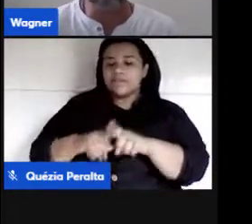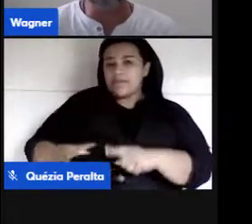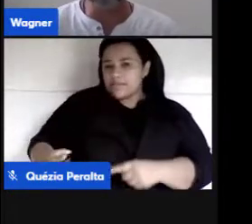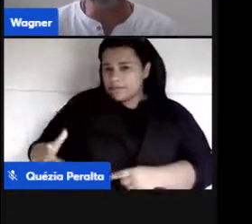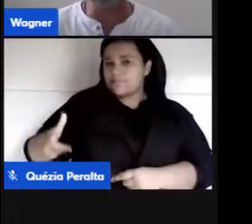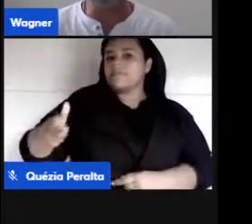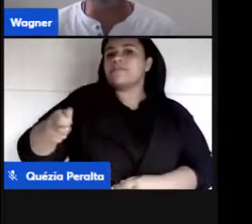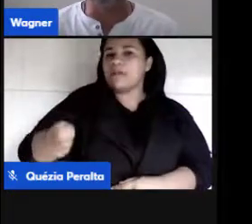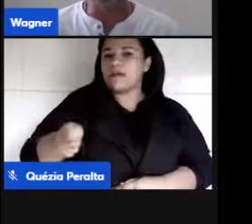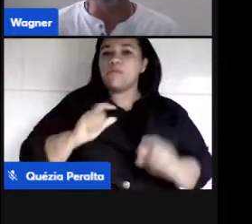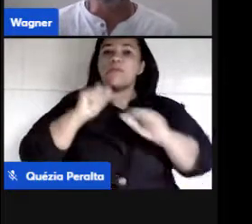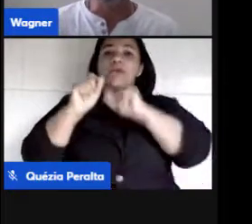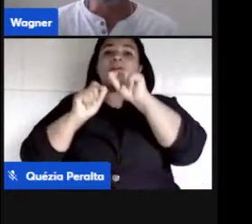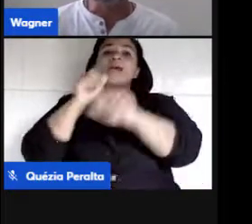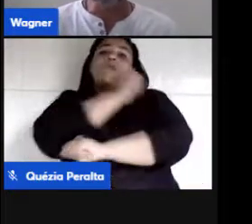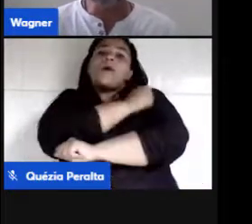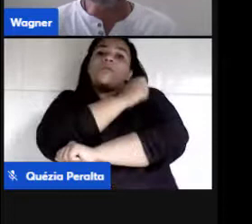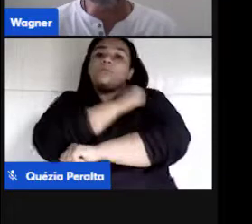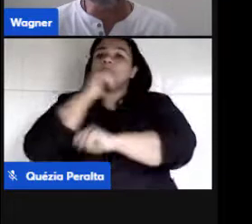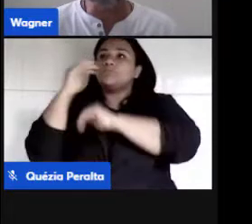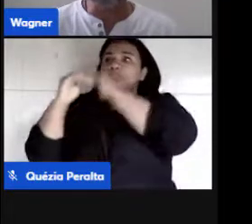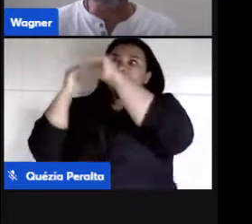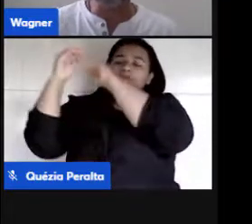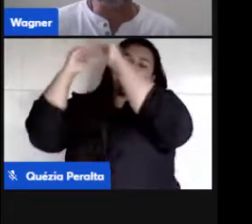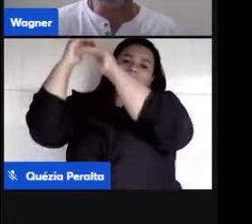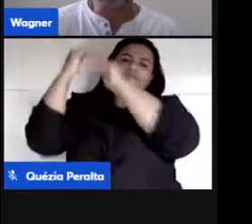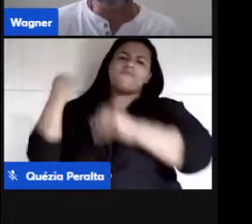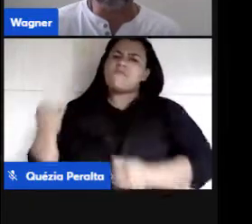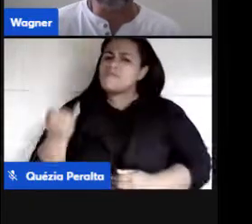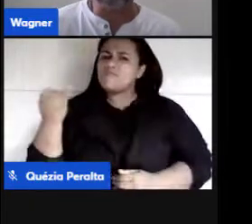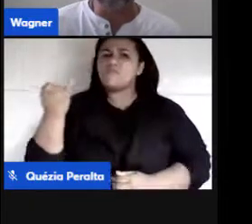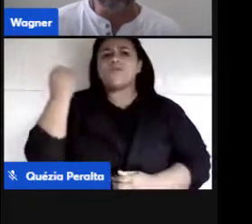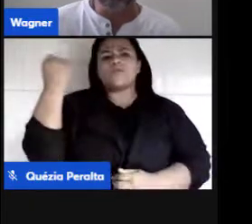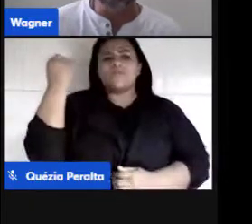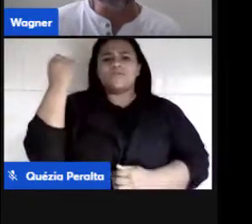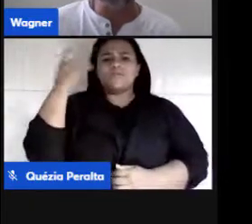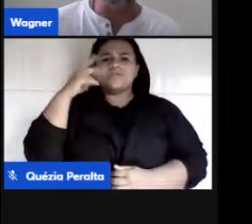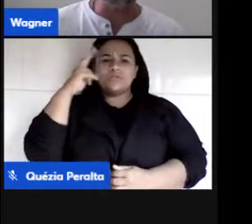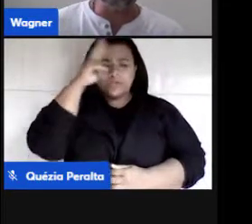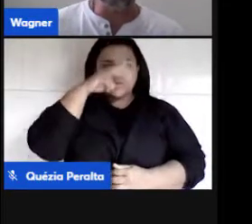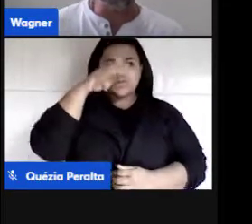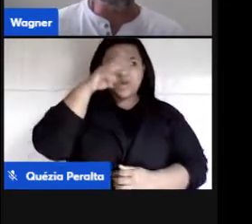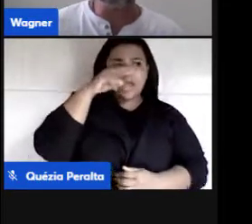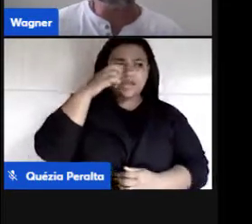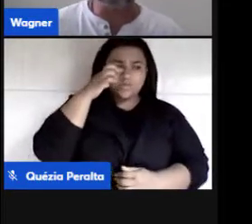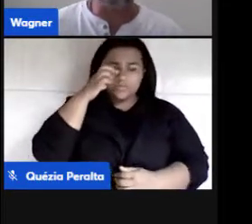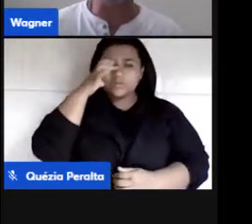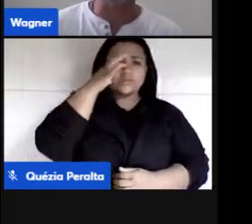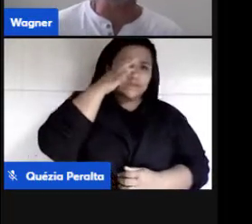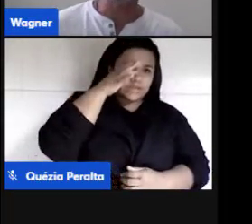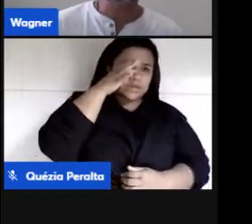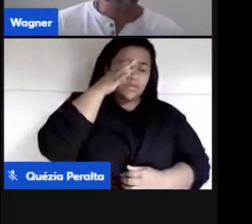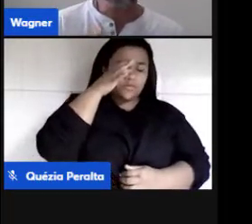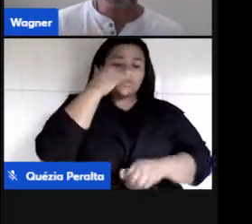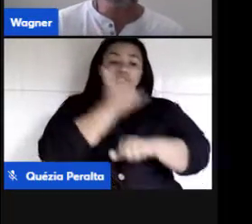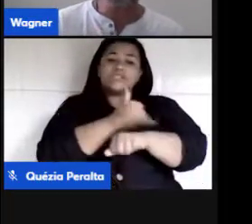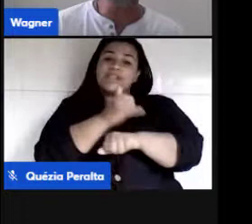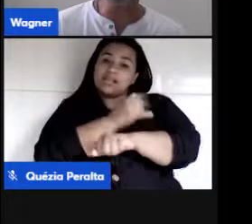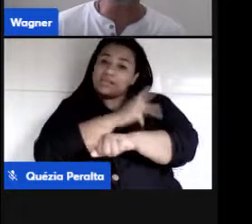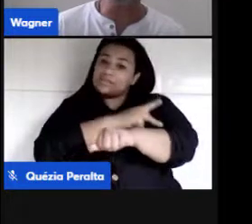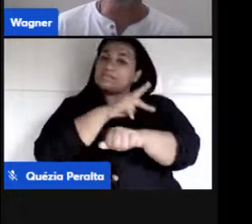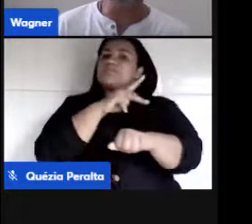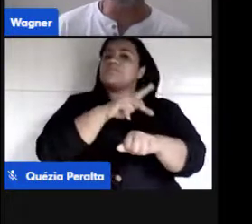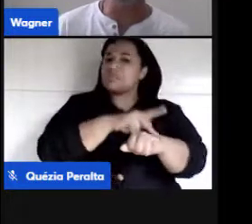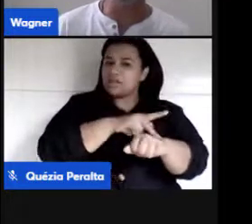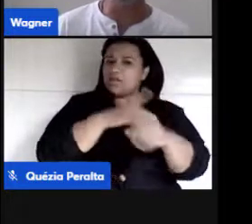quer que o seu aluno desenvolva. Então, é muito importante esse olhar de construção pedagógica e didática.